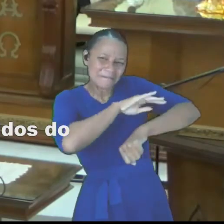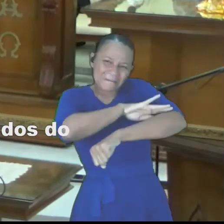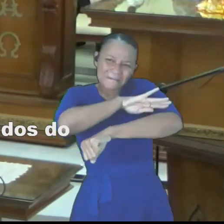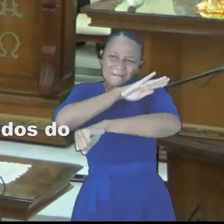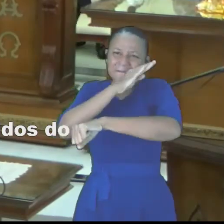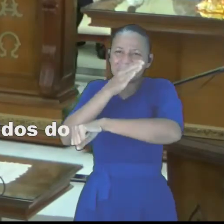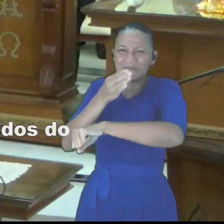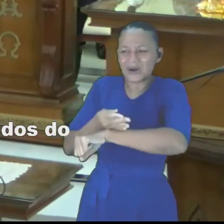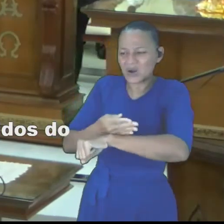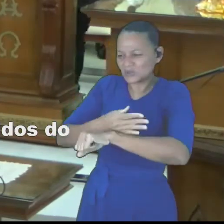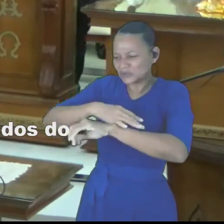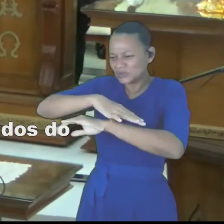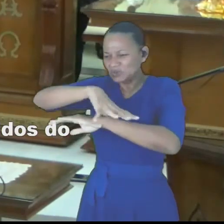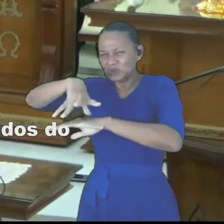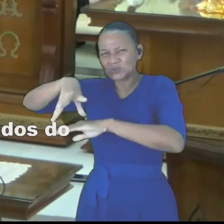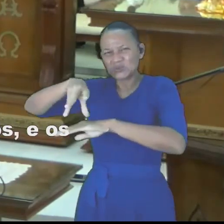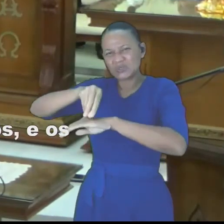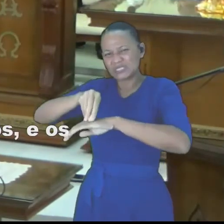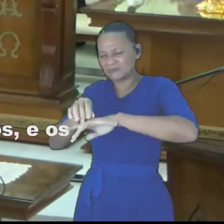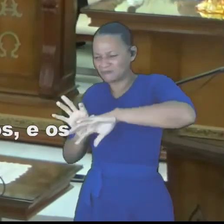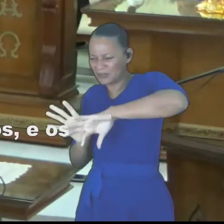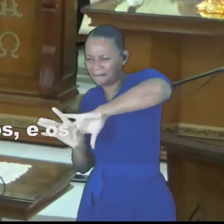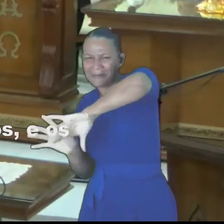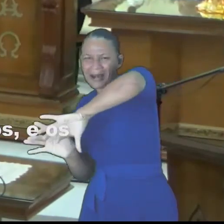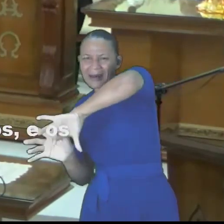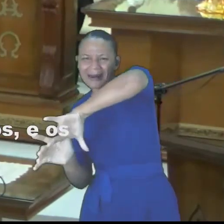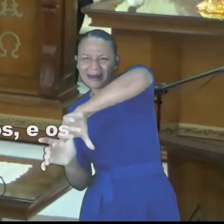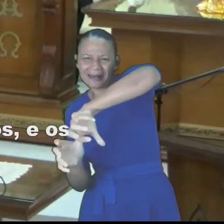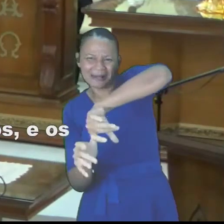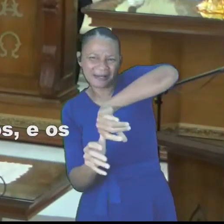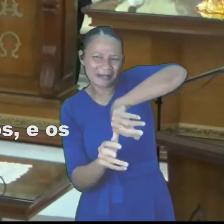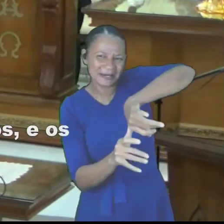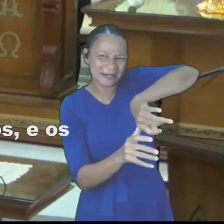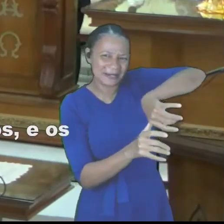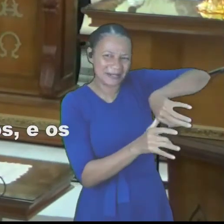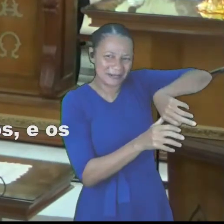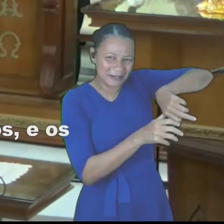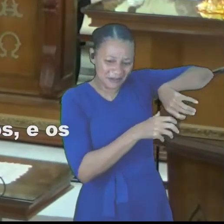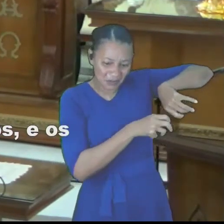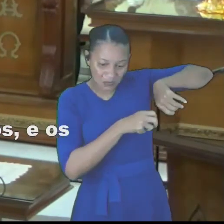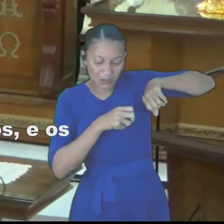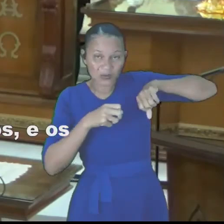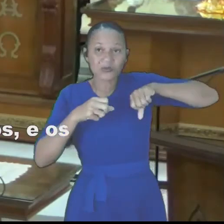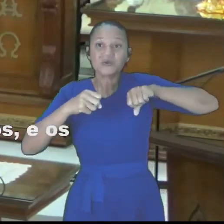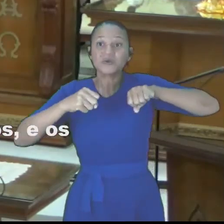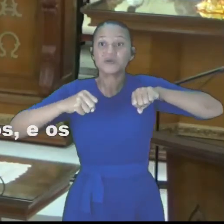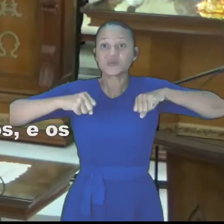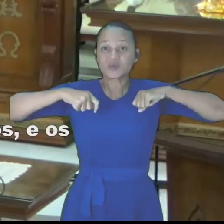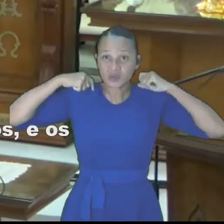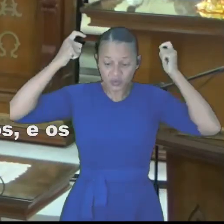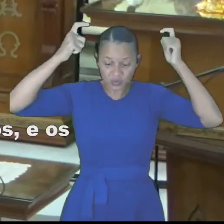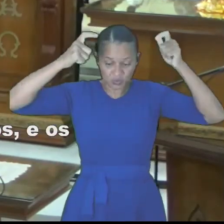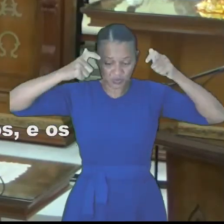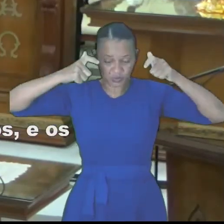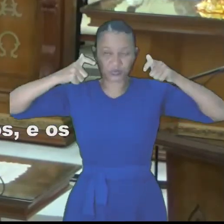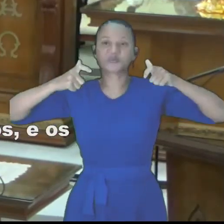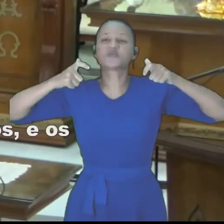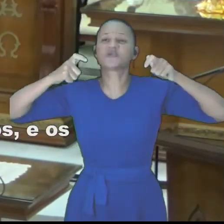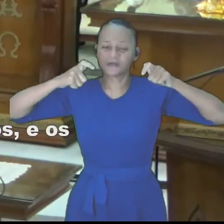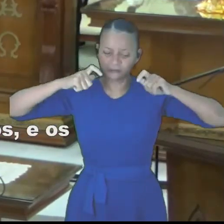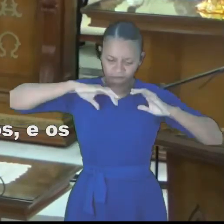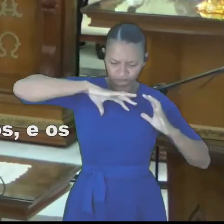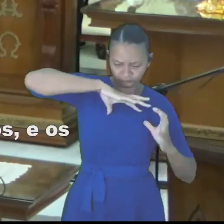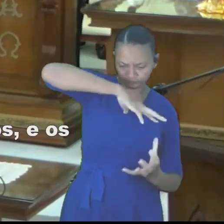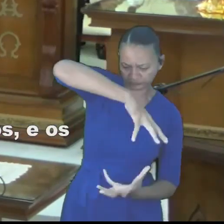foram removidos do seu lugar. Prossiga. E os reis da terra, e